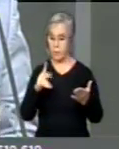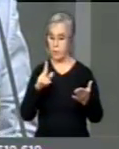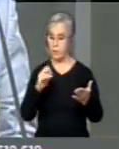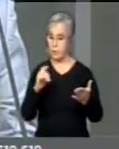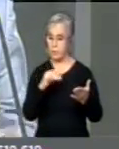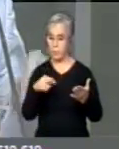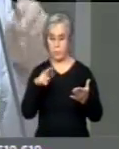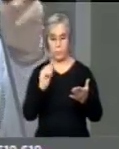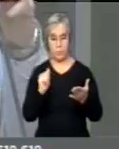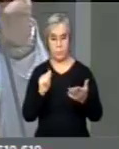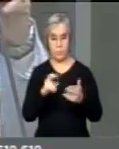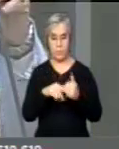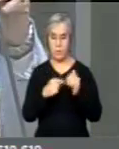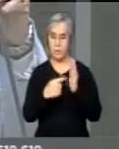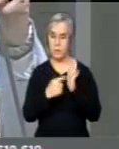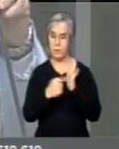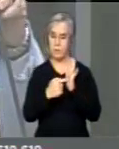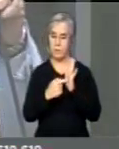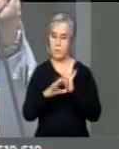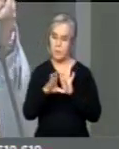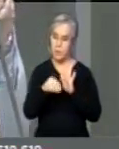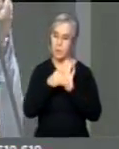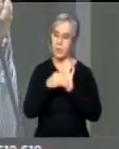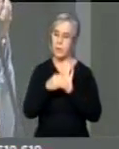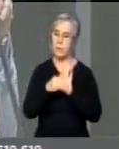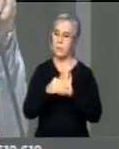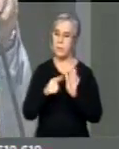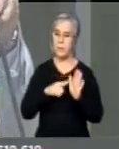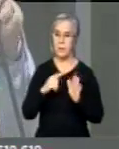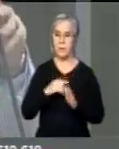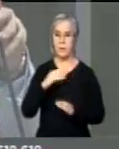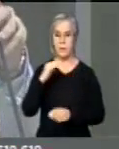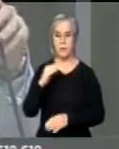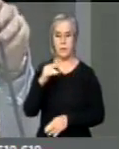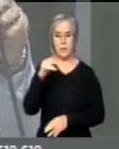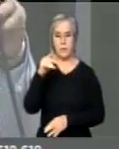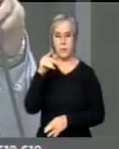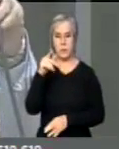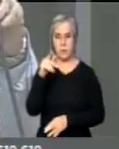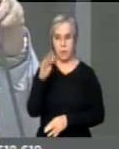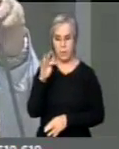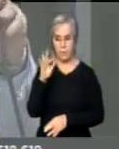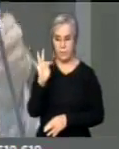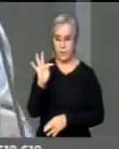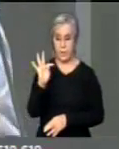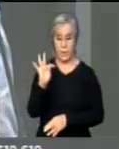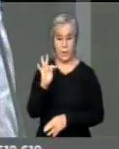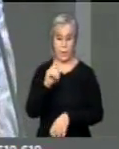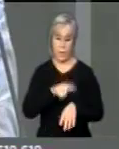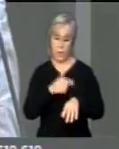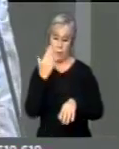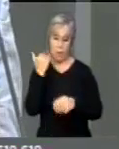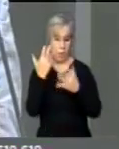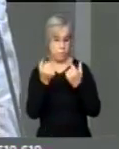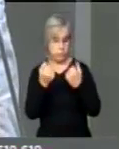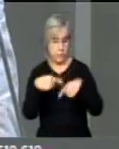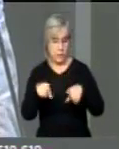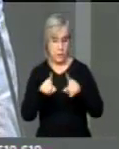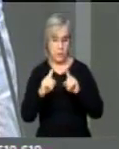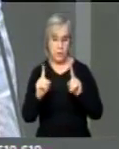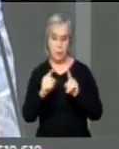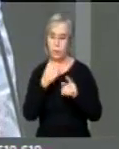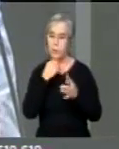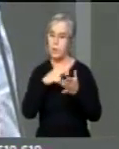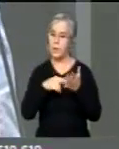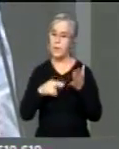Porque a emenda proposta pela CFT não havia sido aceita pelo